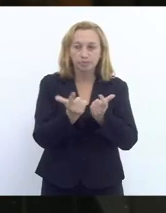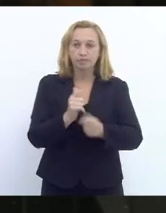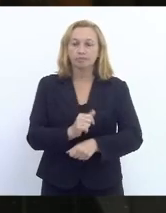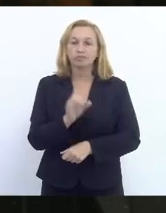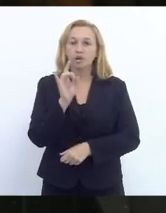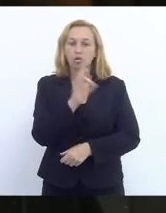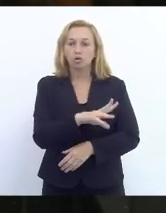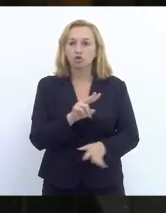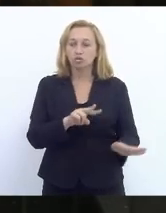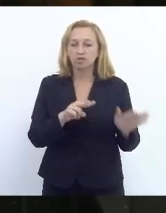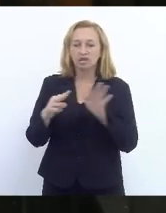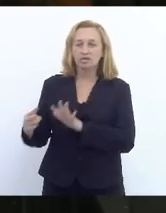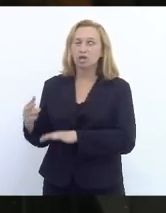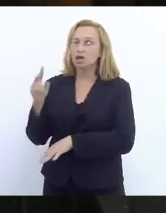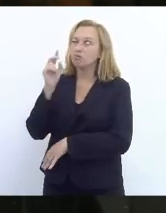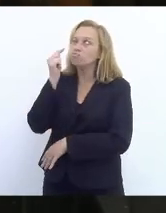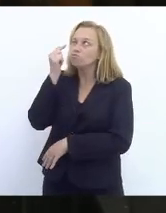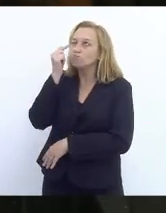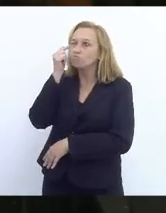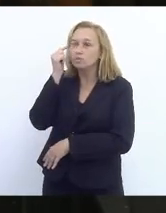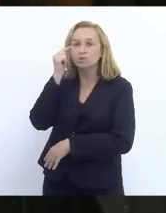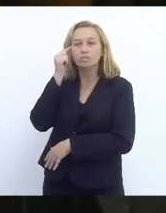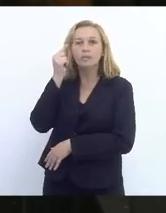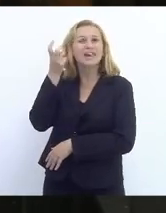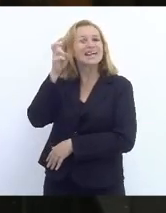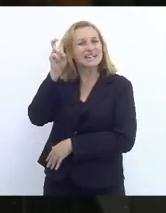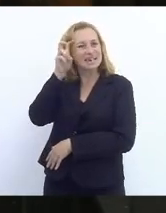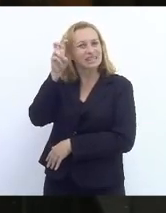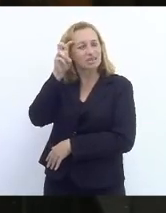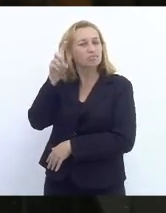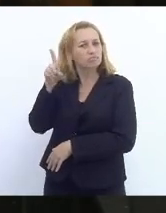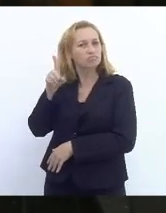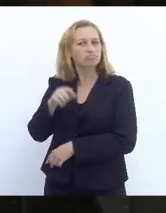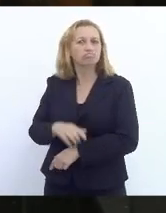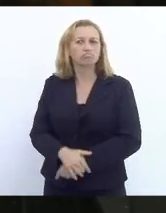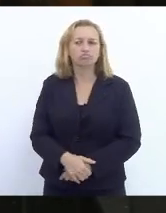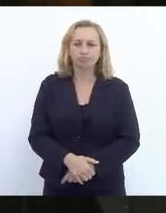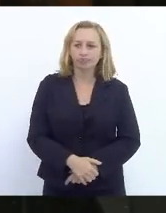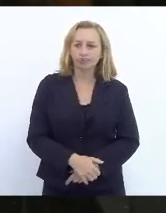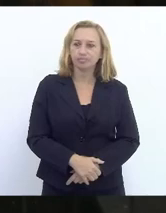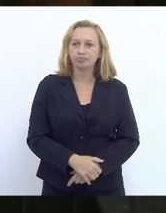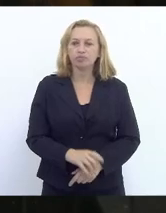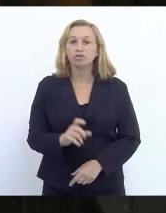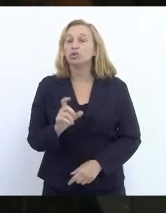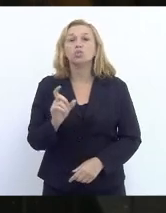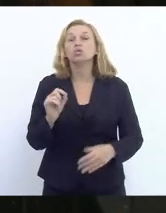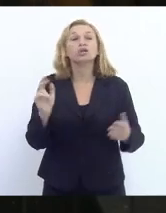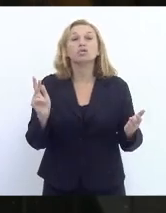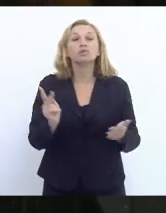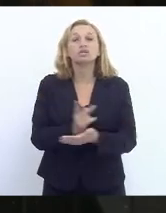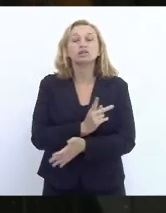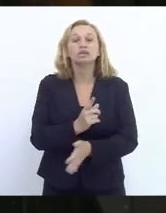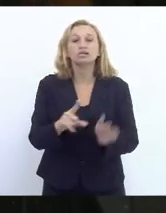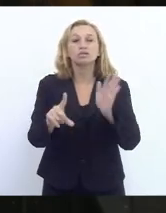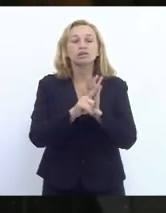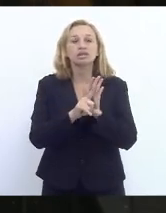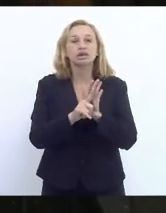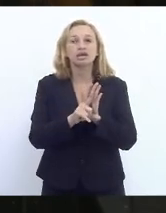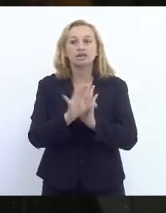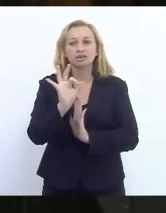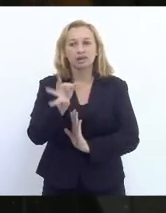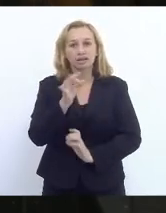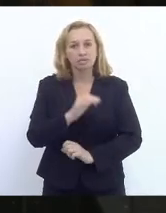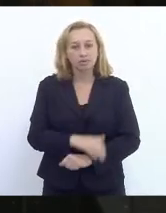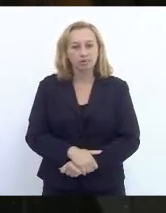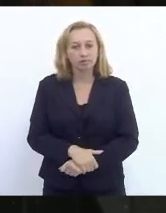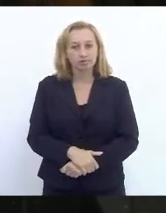última semana salve o rei de memória na quinta-feira bom e o que é que fez a falei especificamente